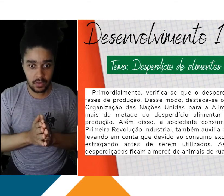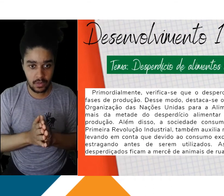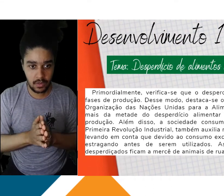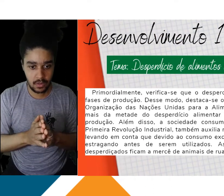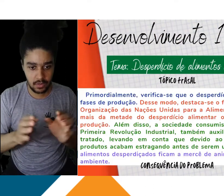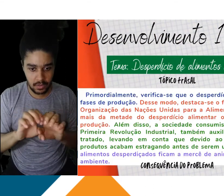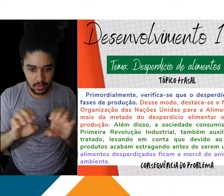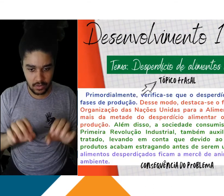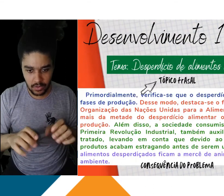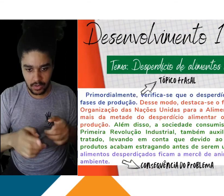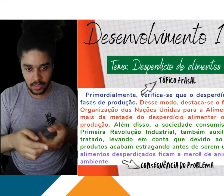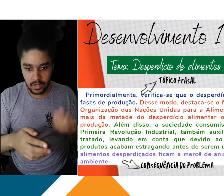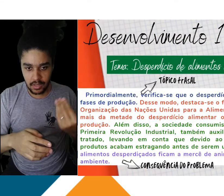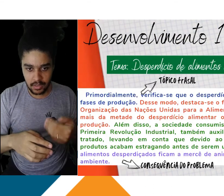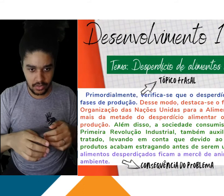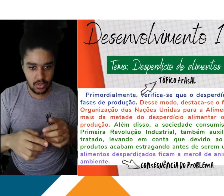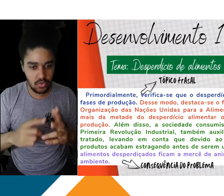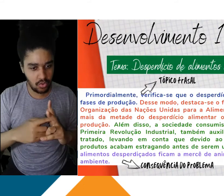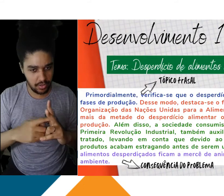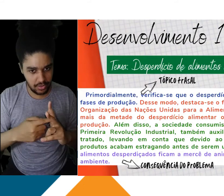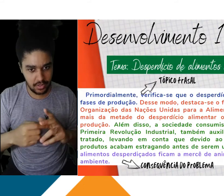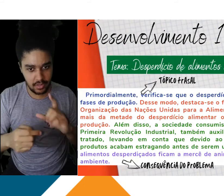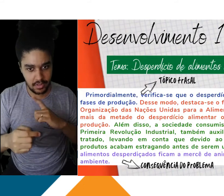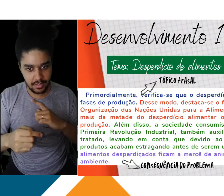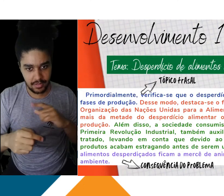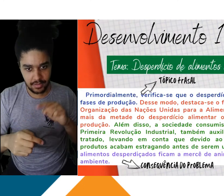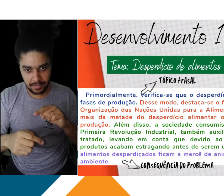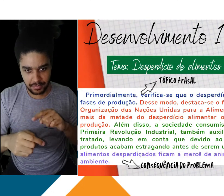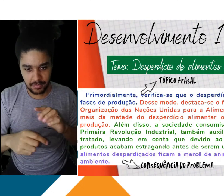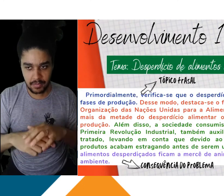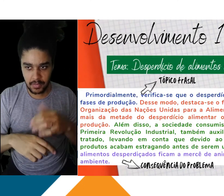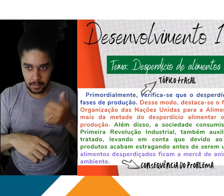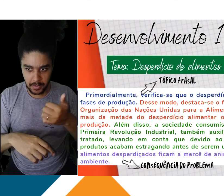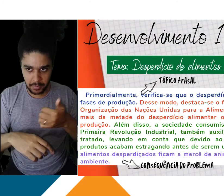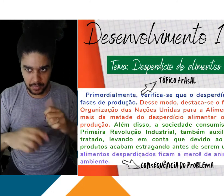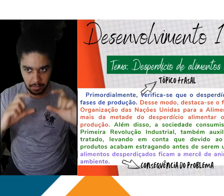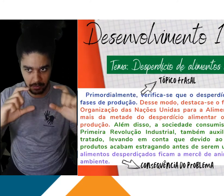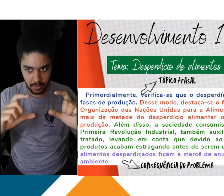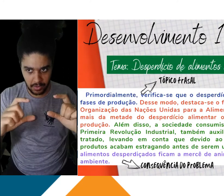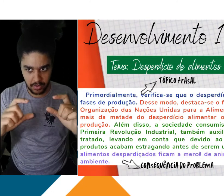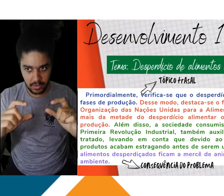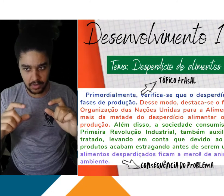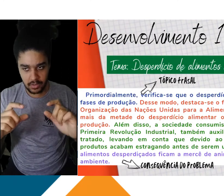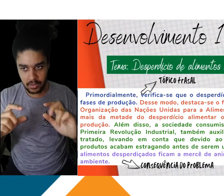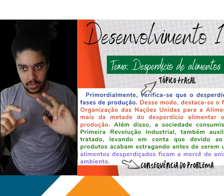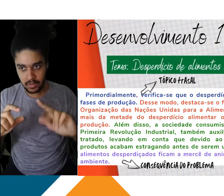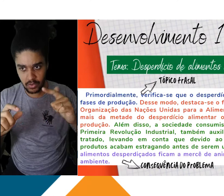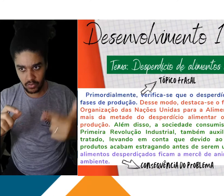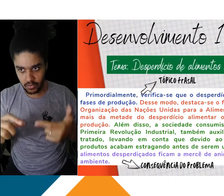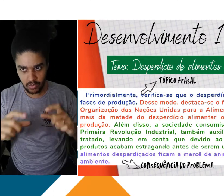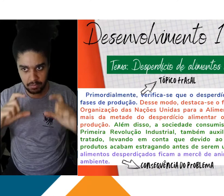Então, olhando estruturalmente, teremos esse cenário aqui. Tópico frasal, primeiro período, o